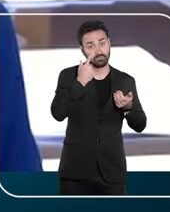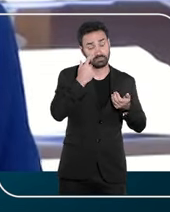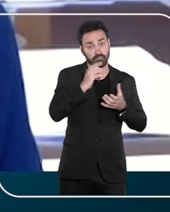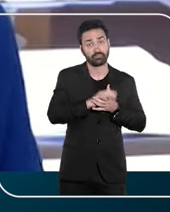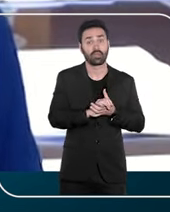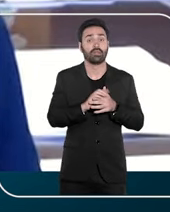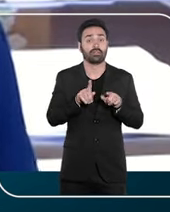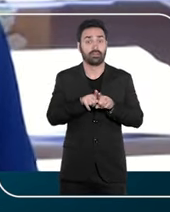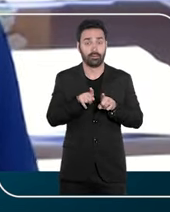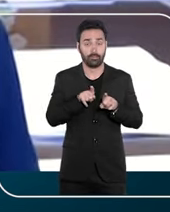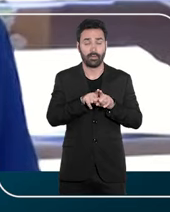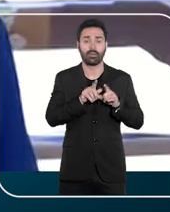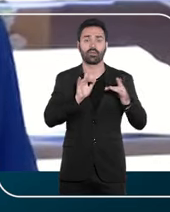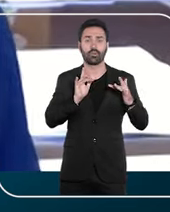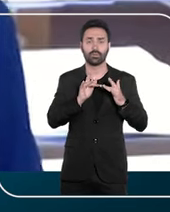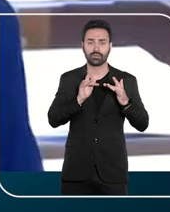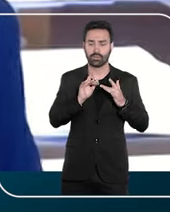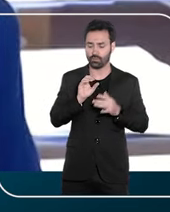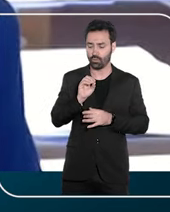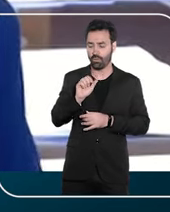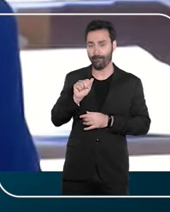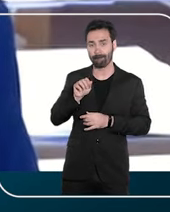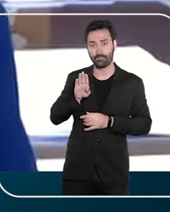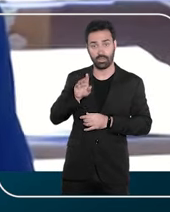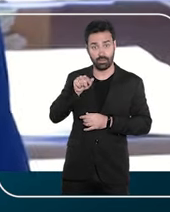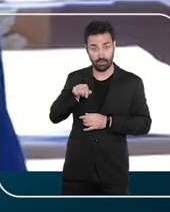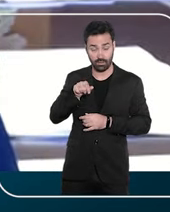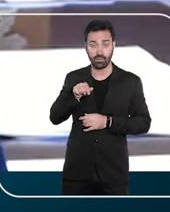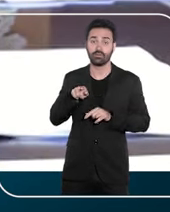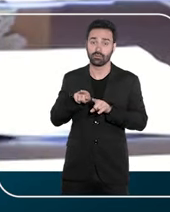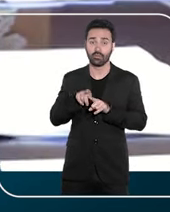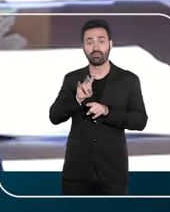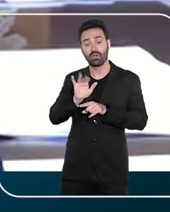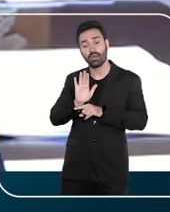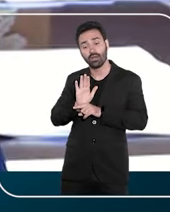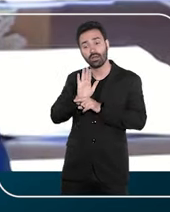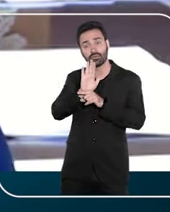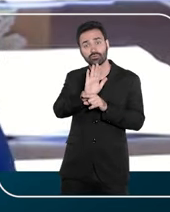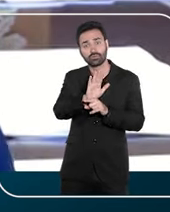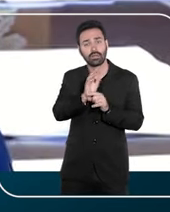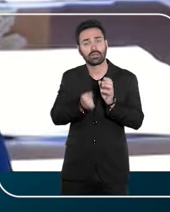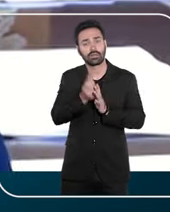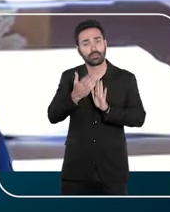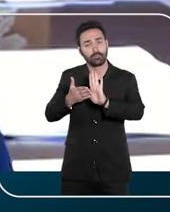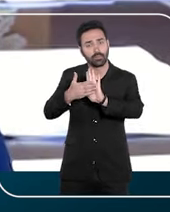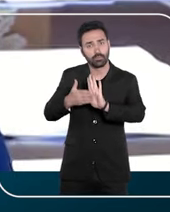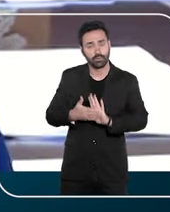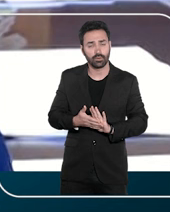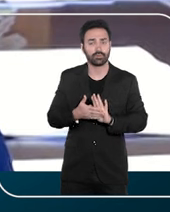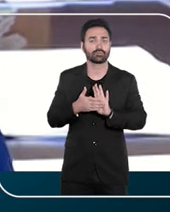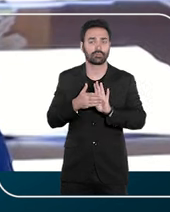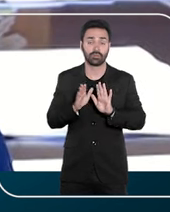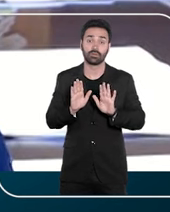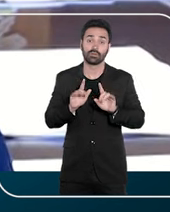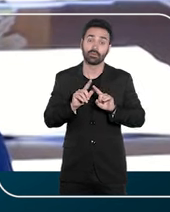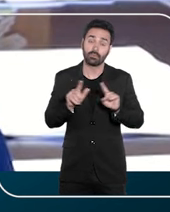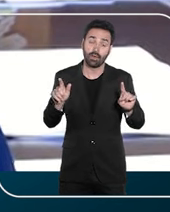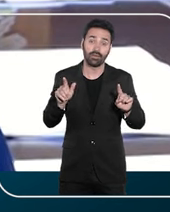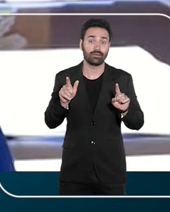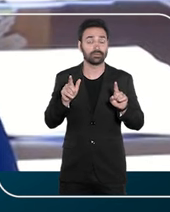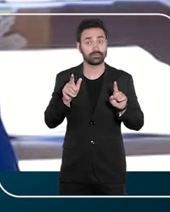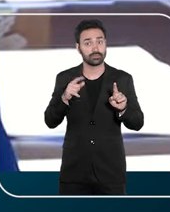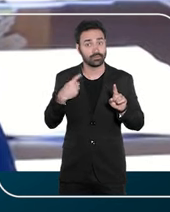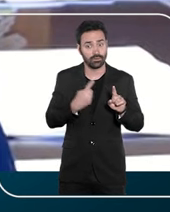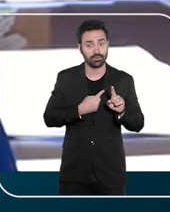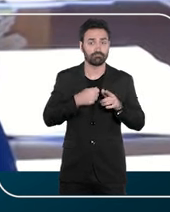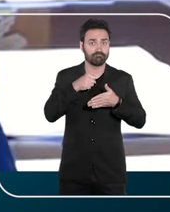diálogo, trazendo uma outra proposta da relevância da questão federal, mas, em suma, nós temos agora um caminho a seguir, até porque